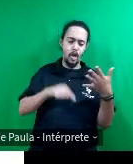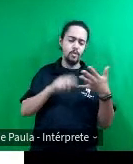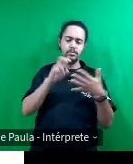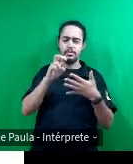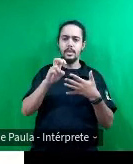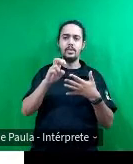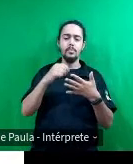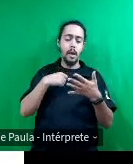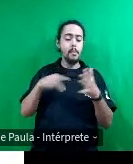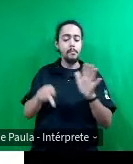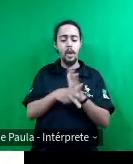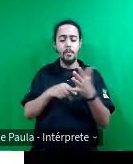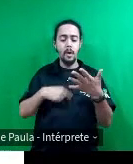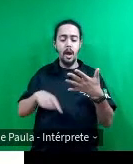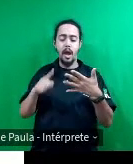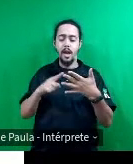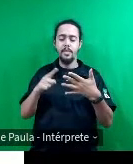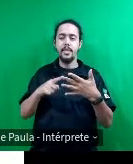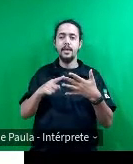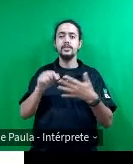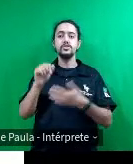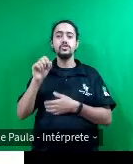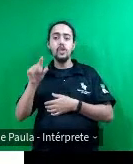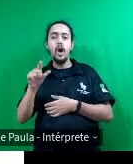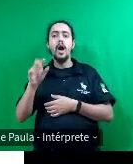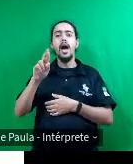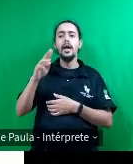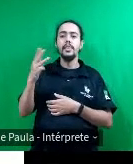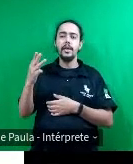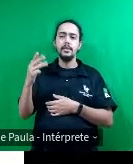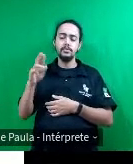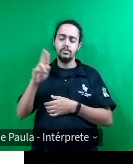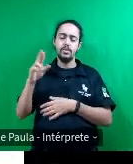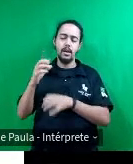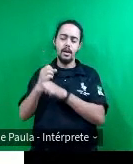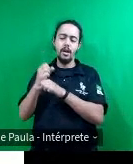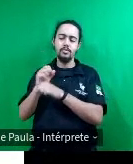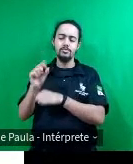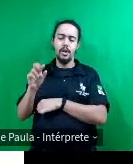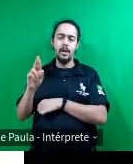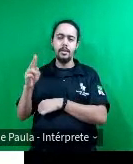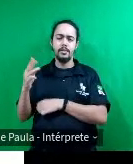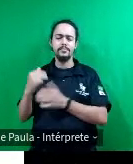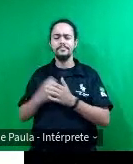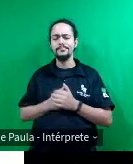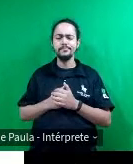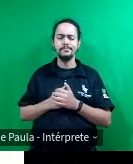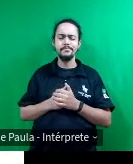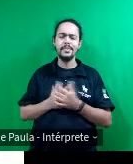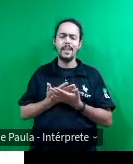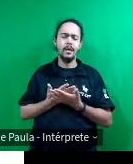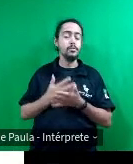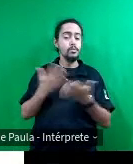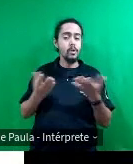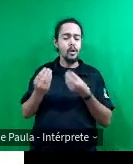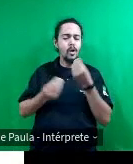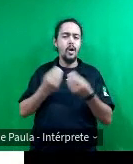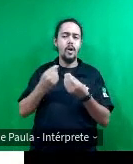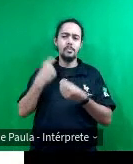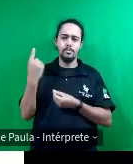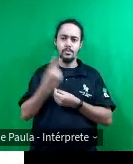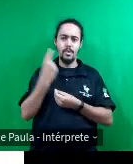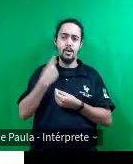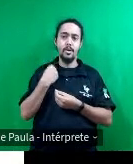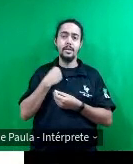R3, eu aplicaria só para o R3. Né? Bom, como é que a gente pode começar fazendo isso daqui? A queda de